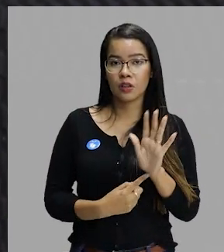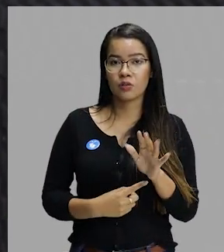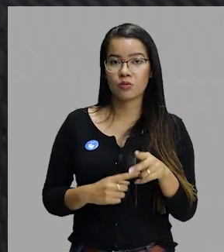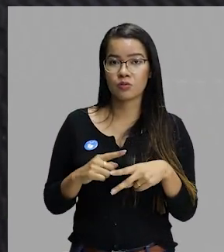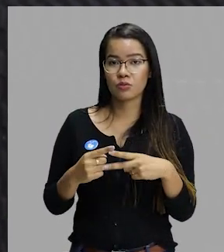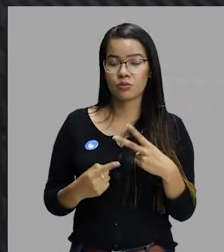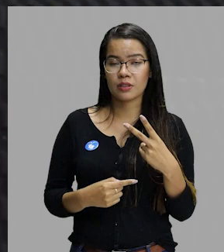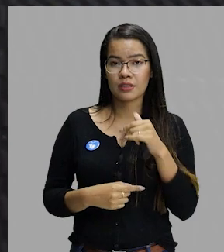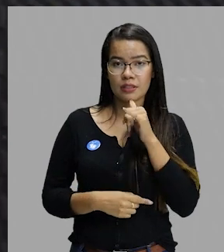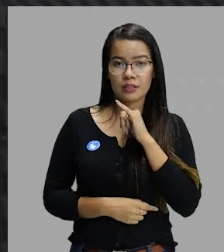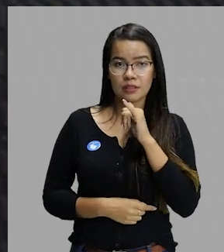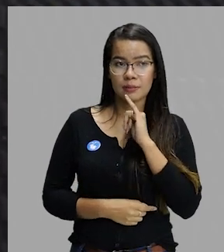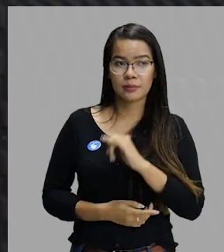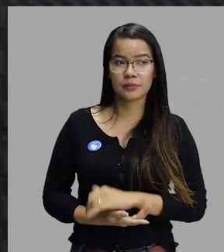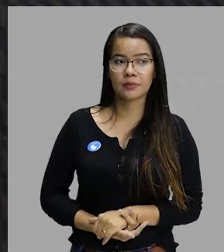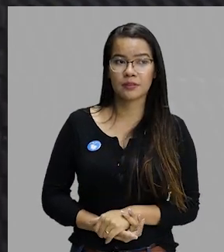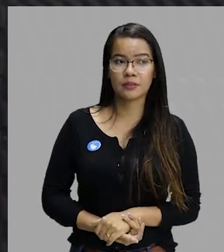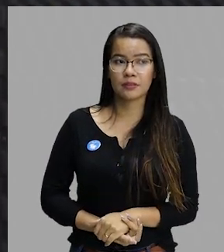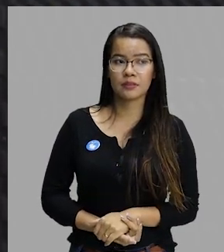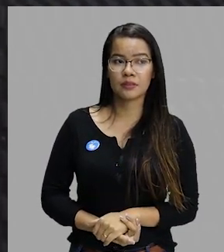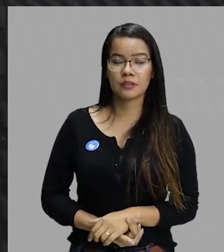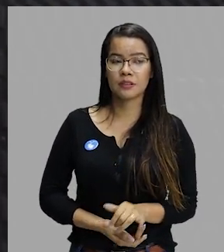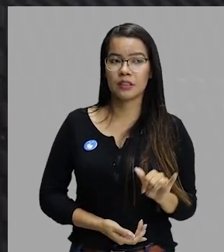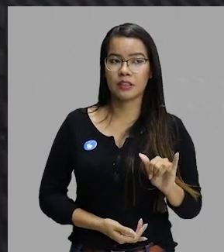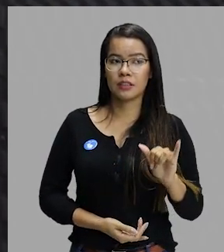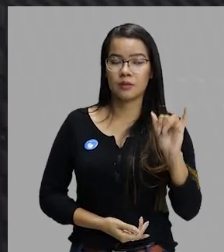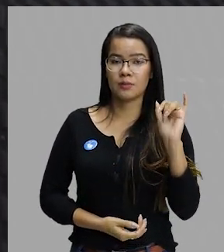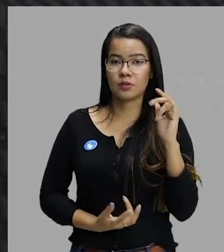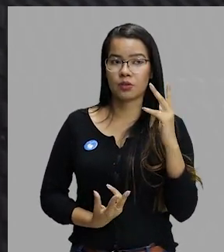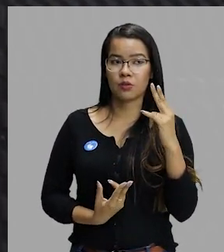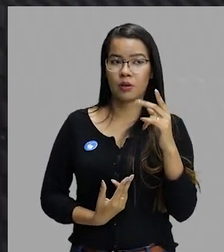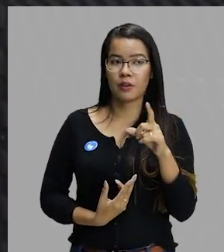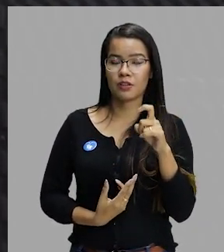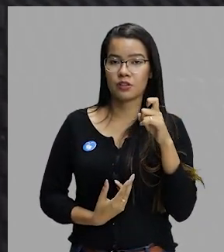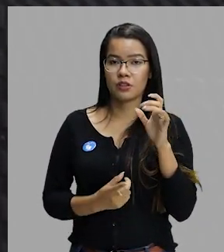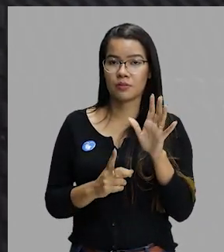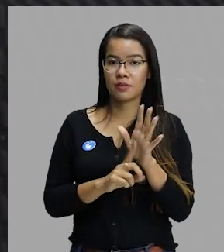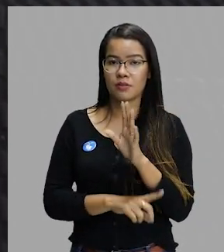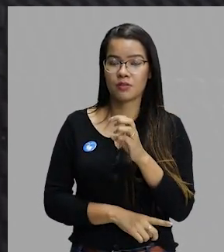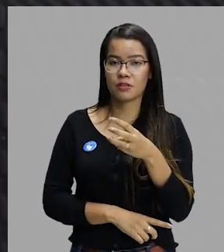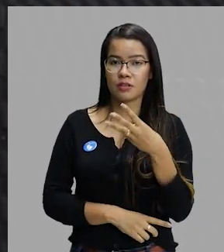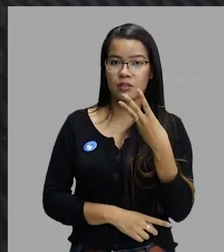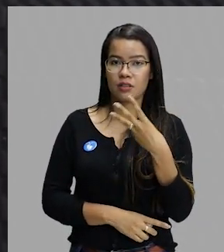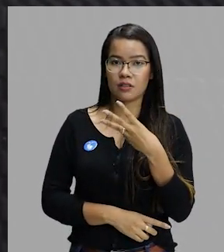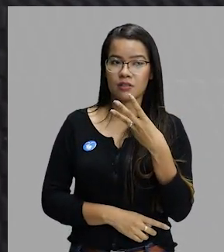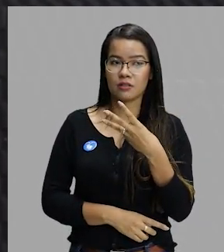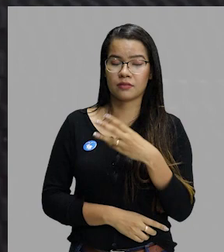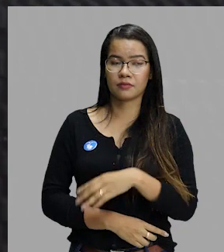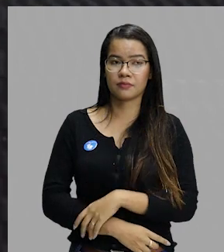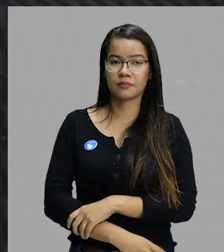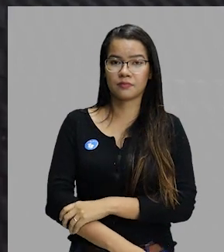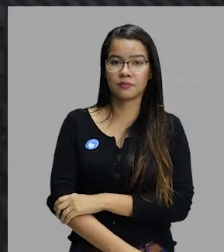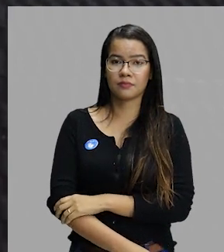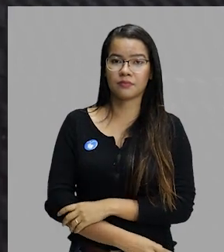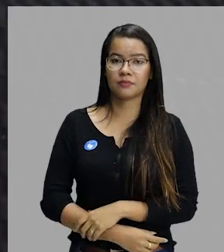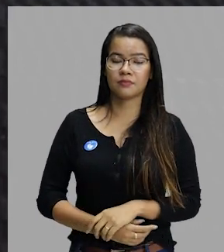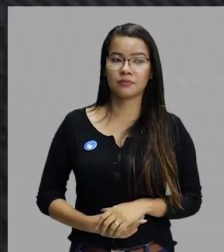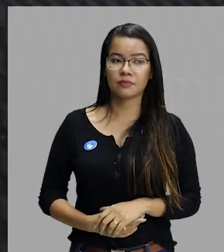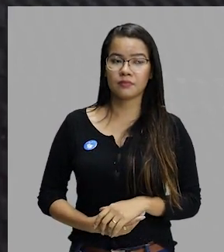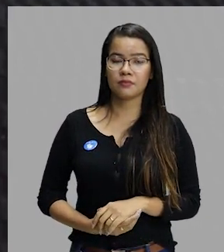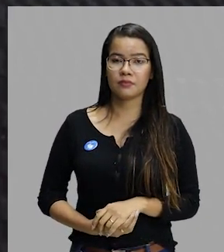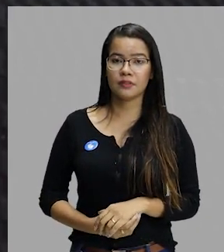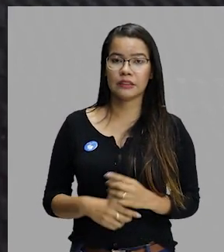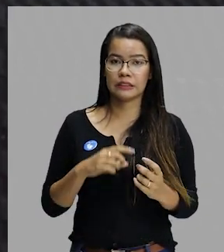exemplos para a gente ver aqui. Ó. Eu botei a função y igual a x menos 3, né? Vou formar aqueles pares ordenados, a gente já viu isso,